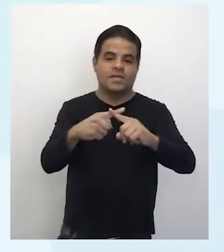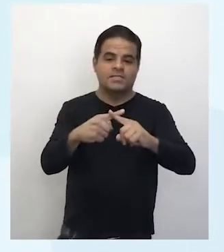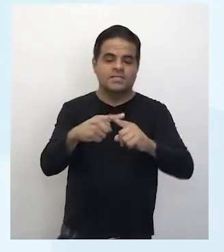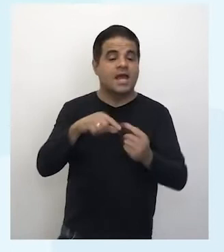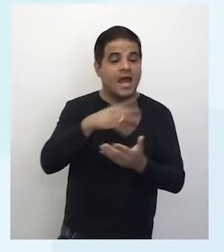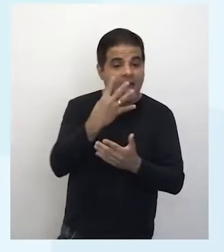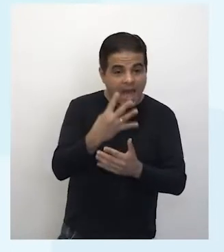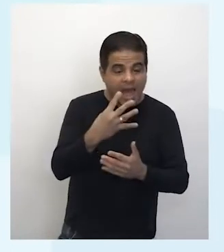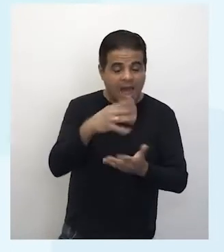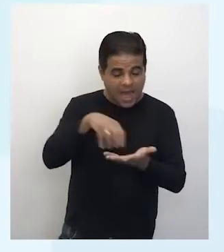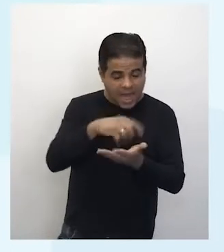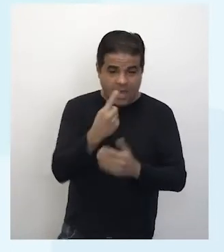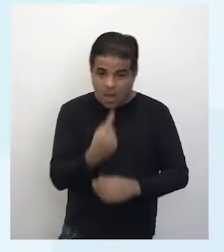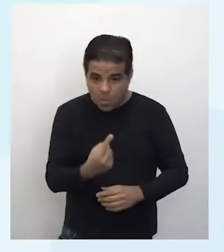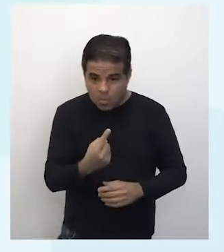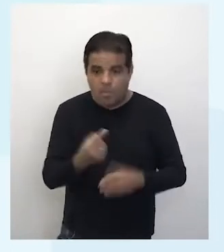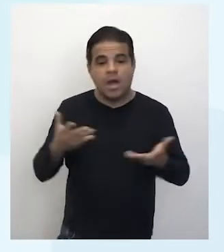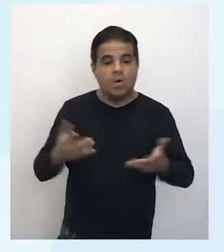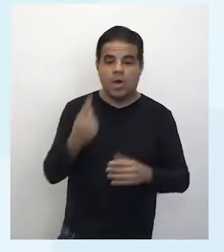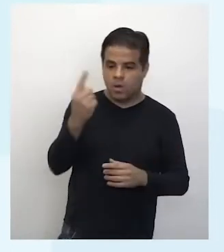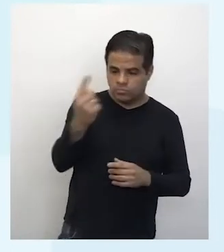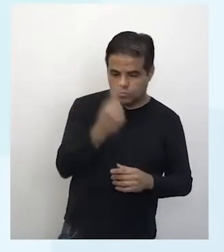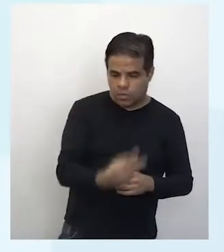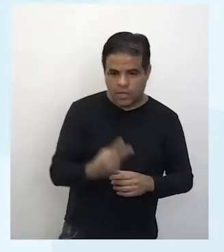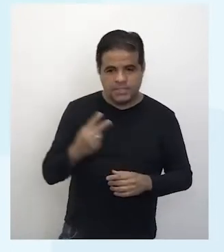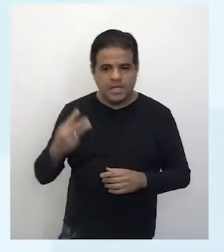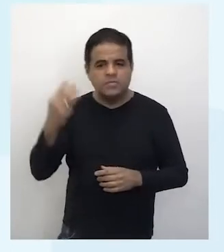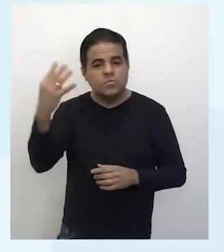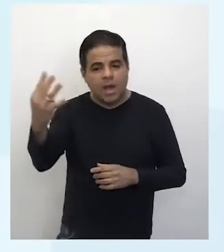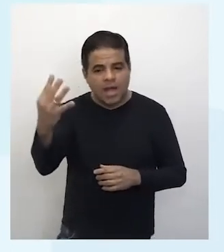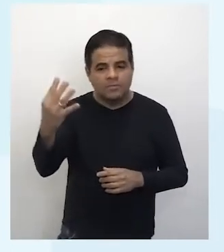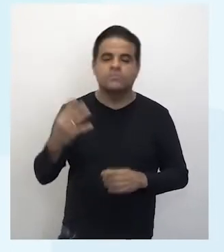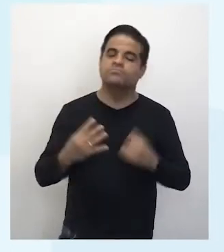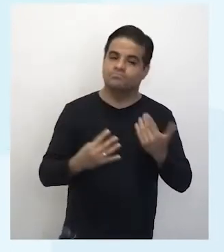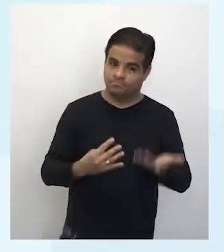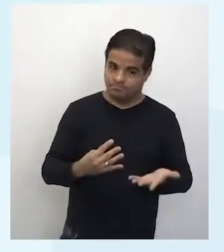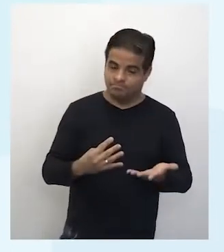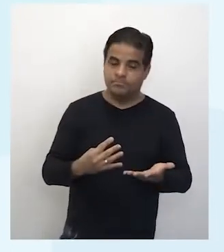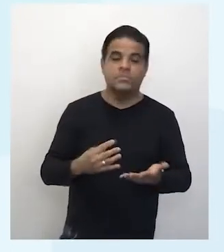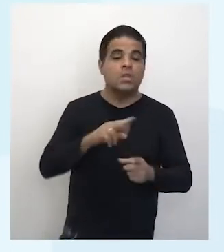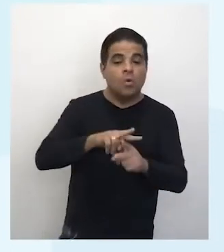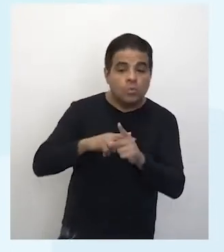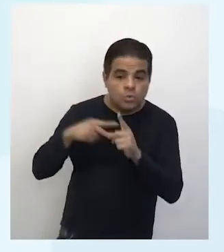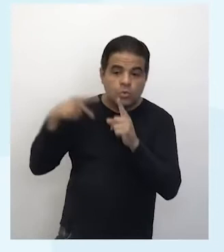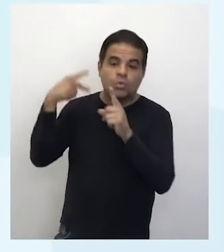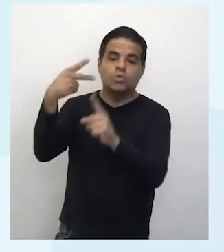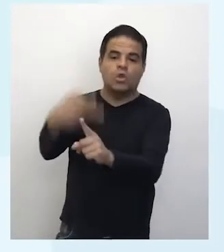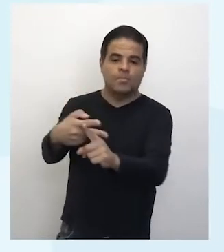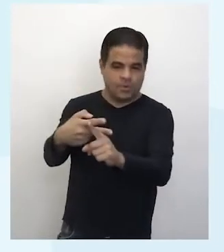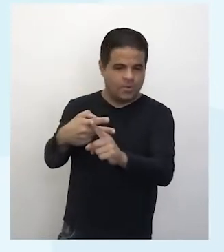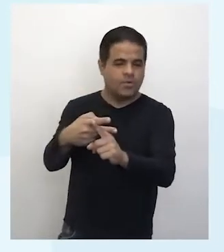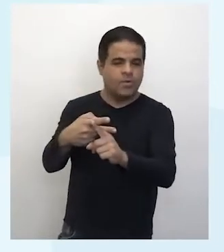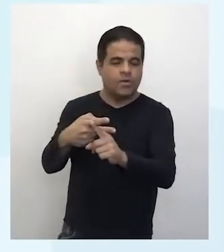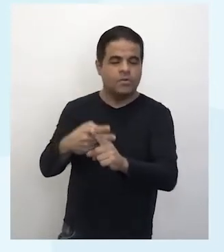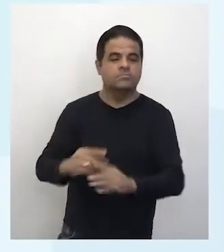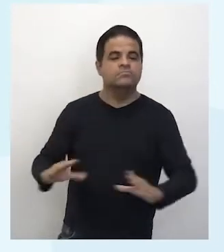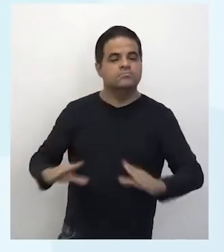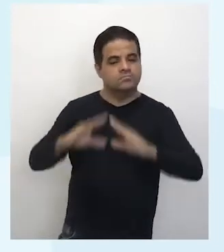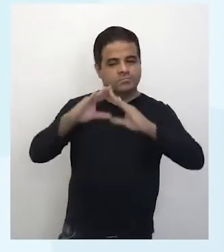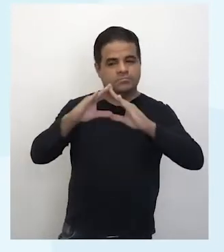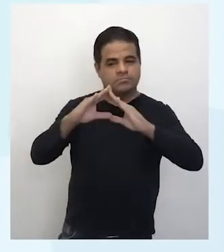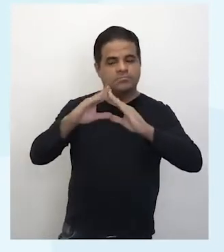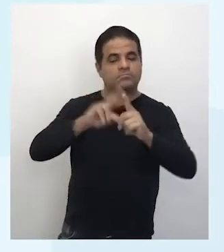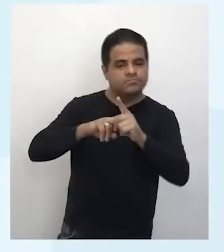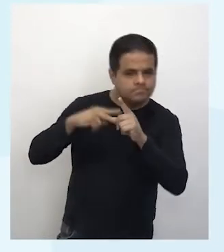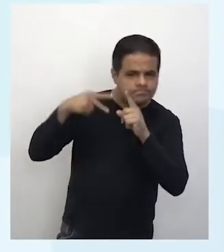a área era um né e ficou um dois três quatro portanto dobrando o lado a